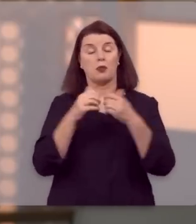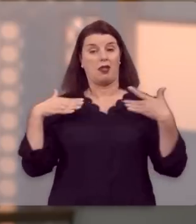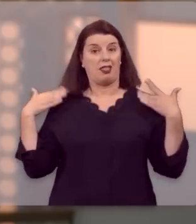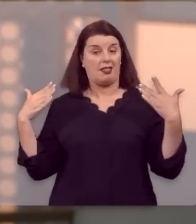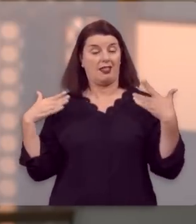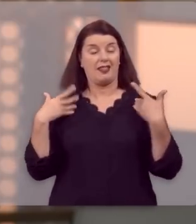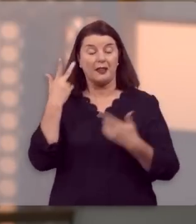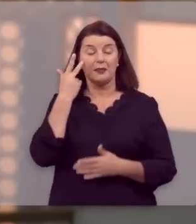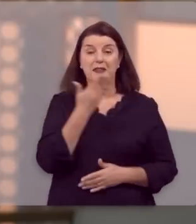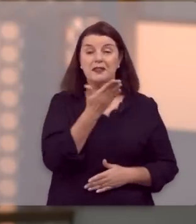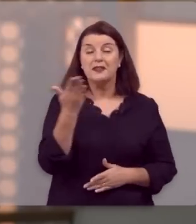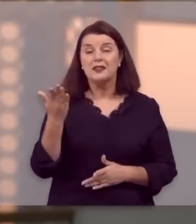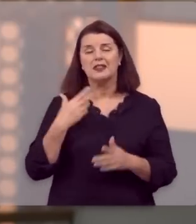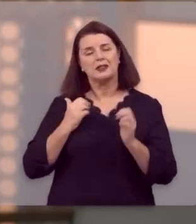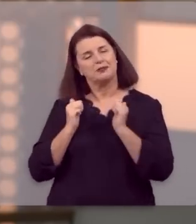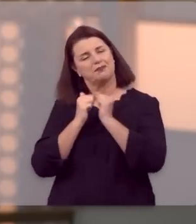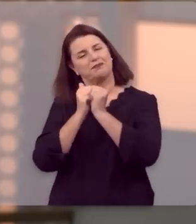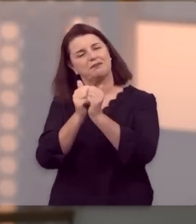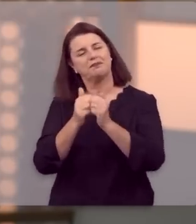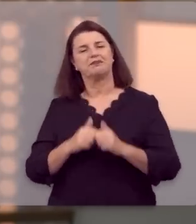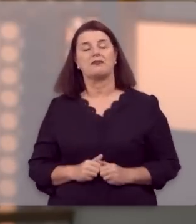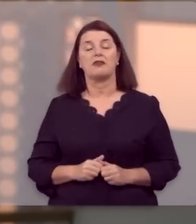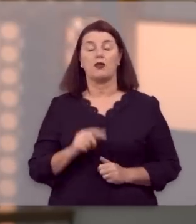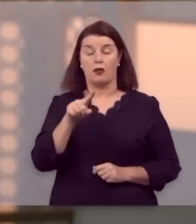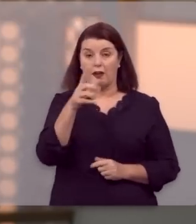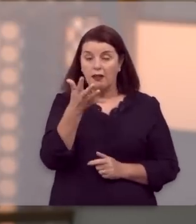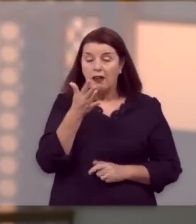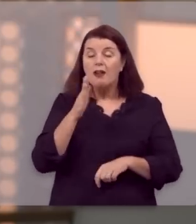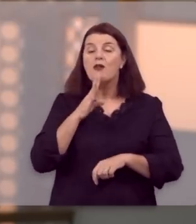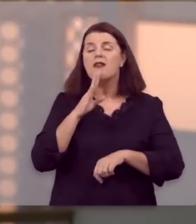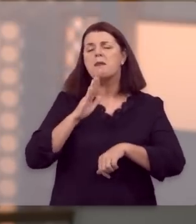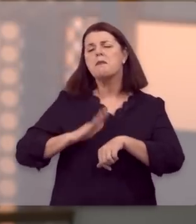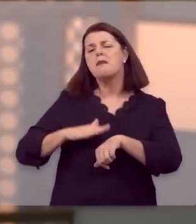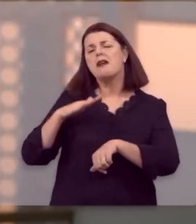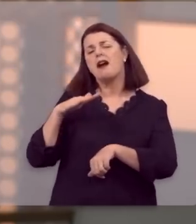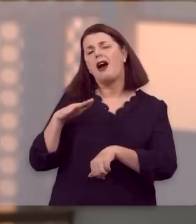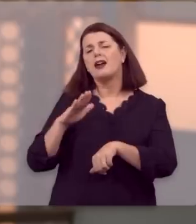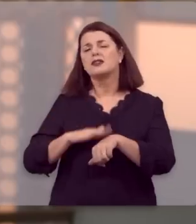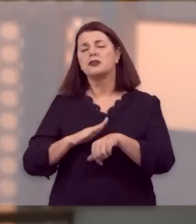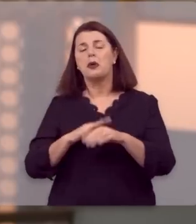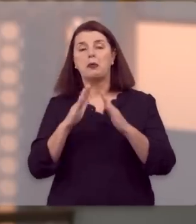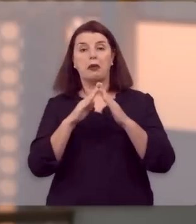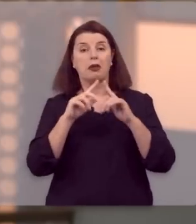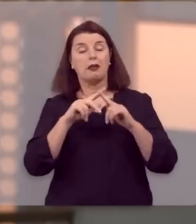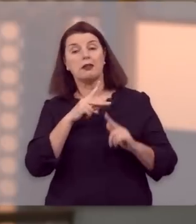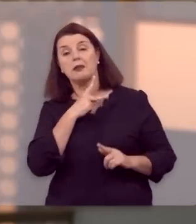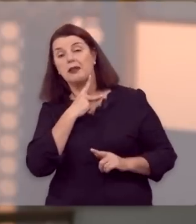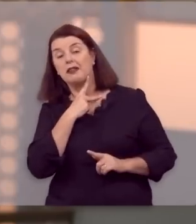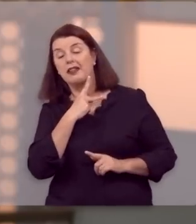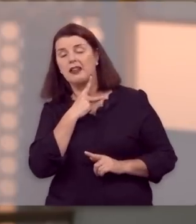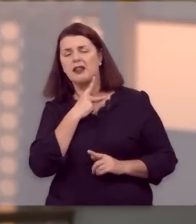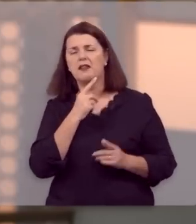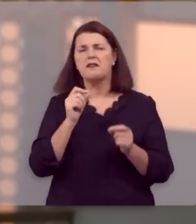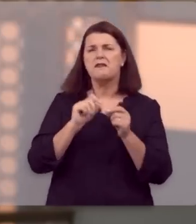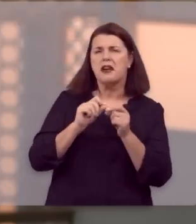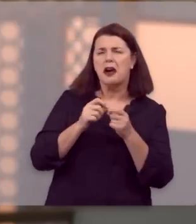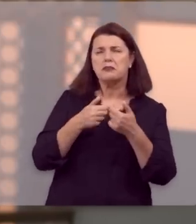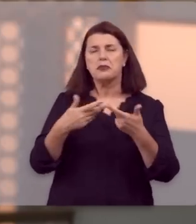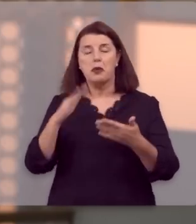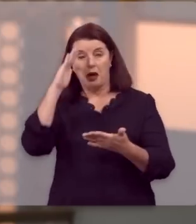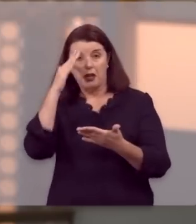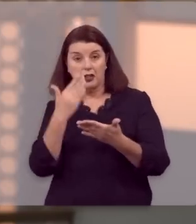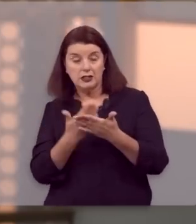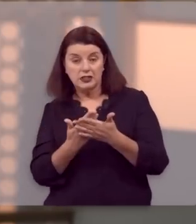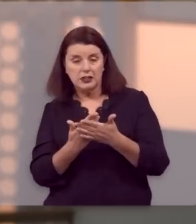muita alegria para você que nos acompanha. Se você quer conhecer um pouco mais da nossa igreja, aquilo que temos feito, aquilo que